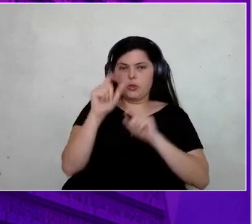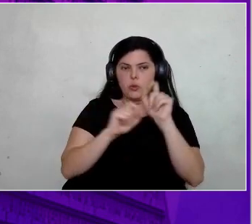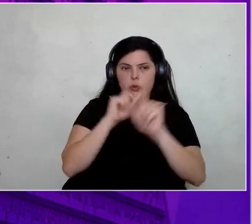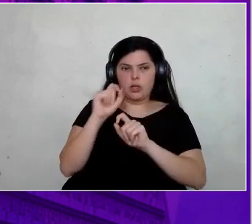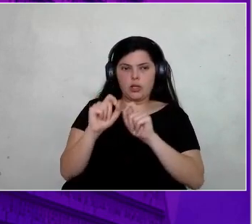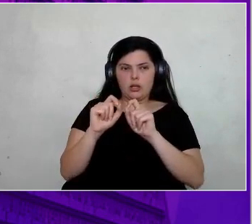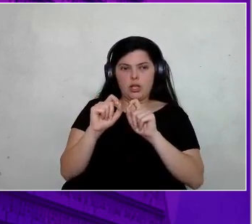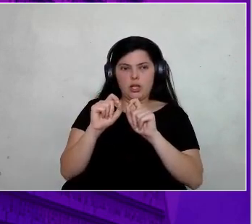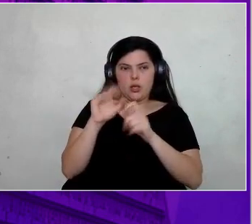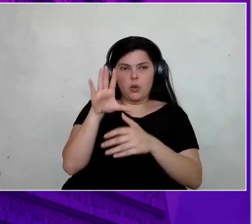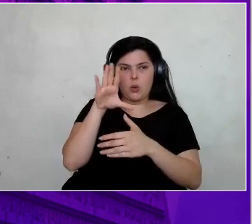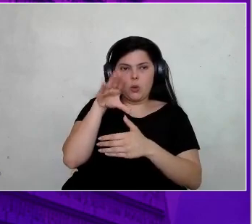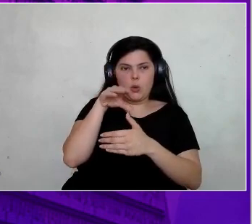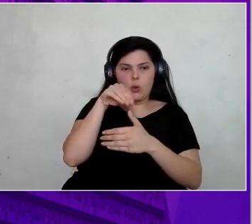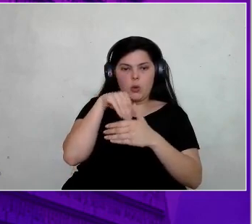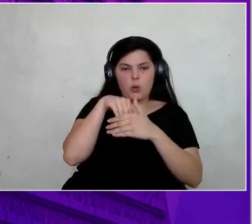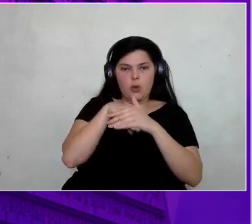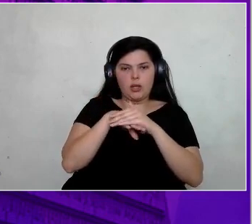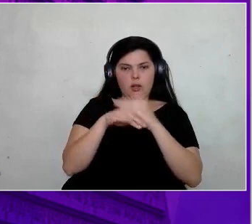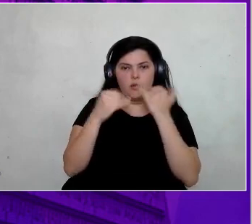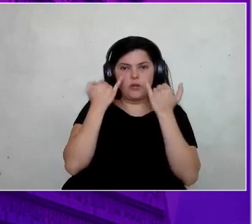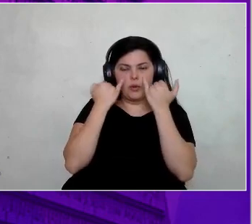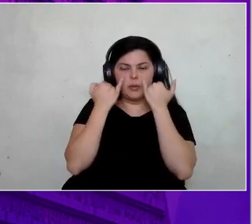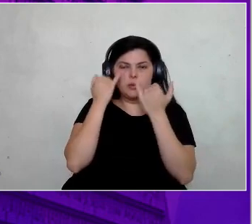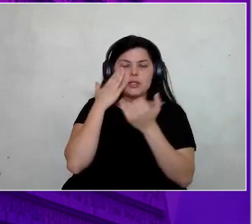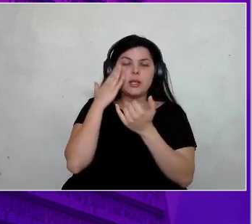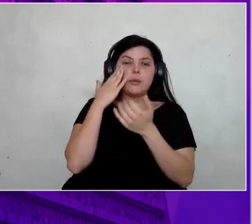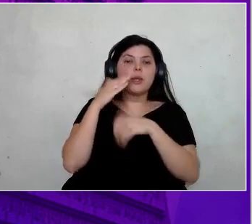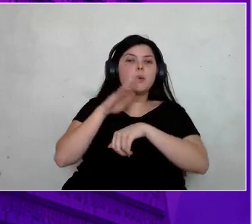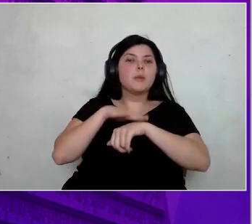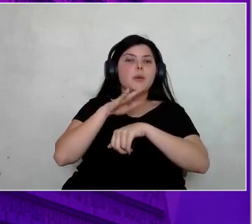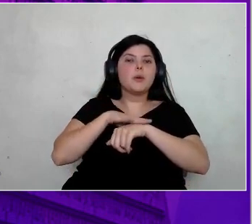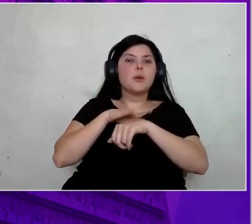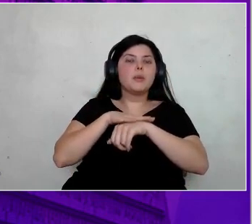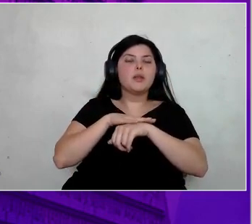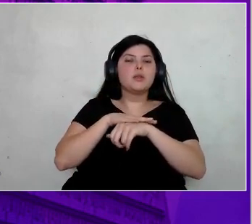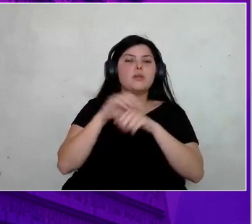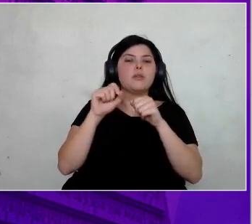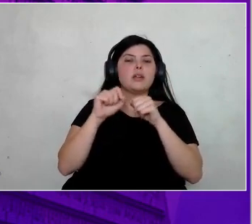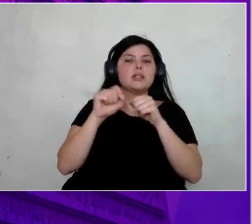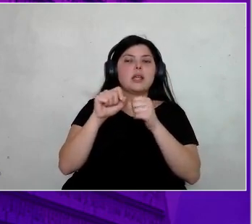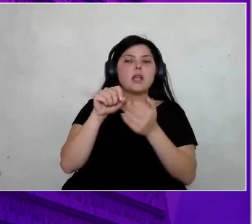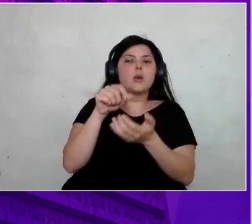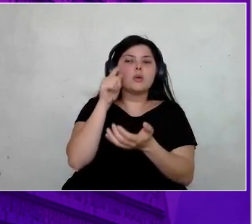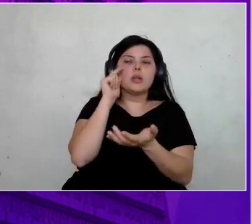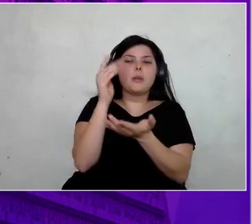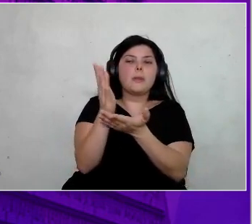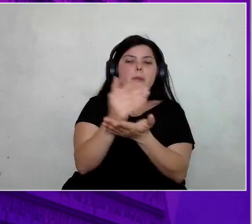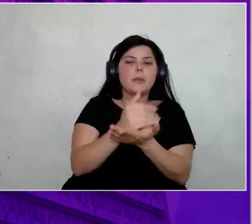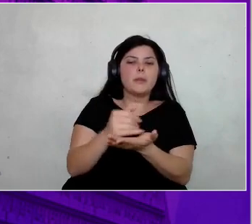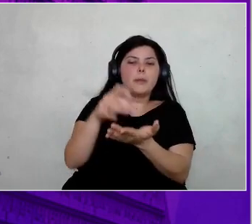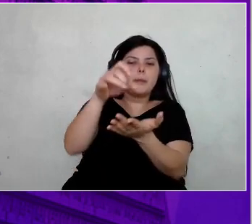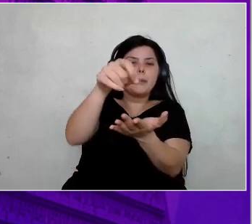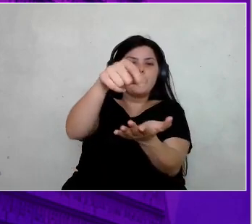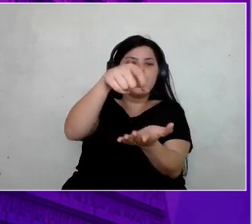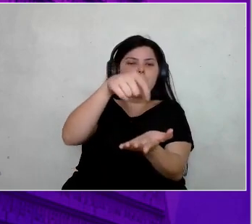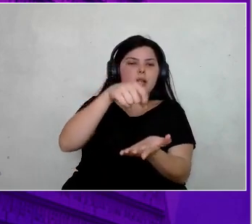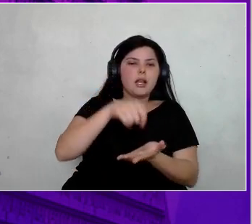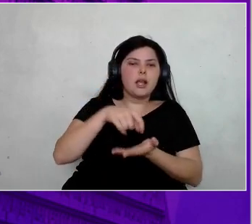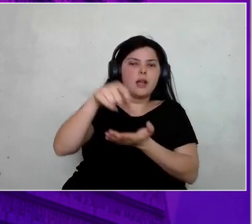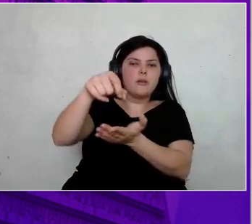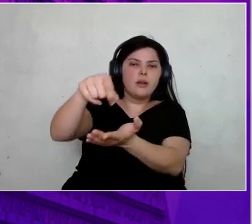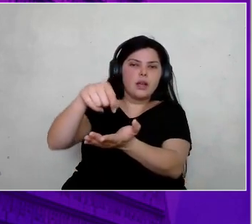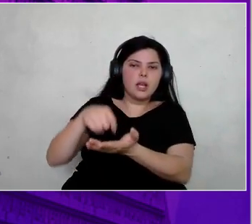esse dado para saber quando é que era feita a melhor colheita, né? Quando eu plantava determinado, sei